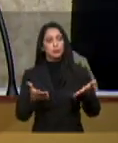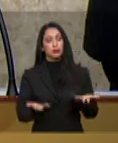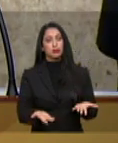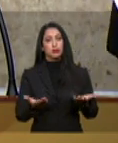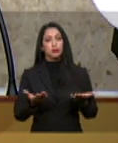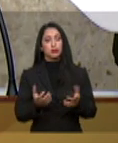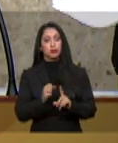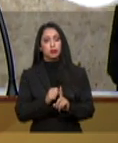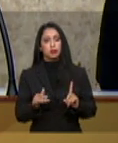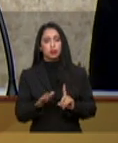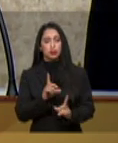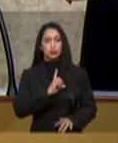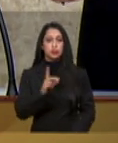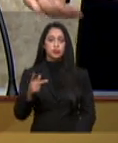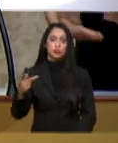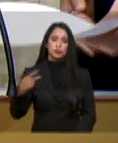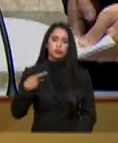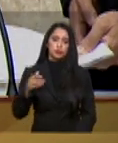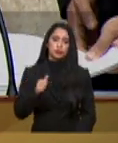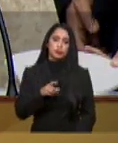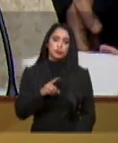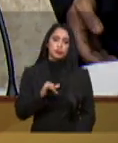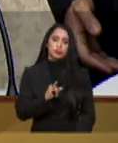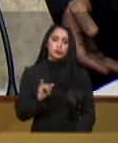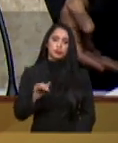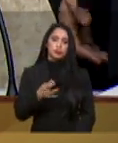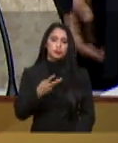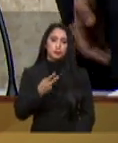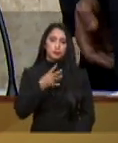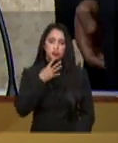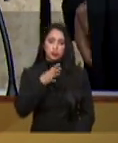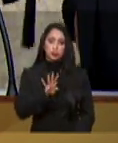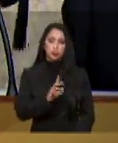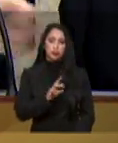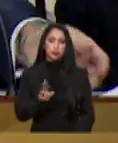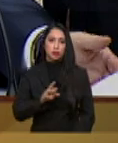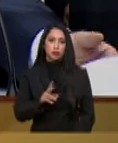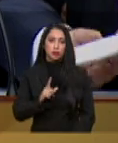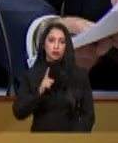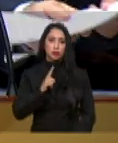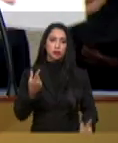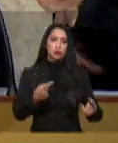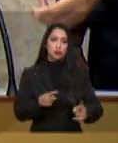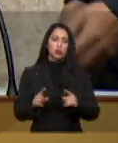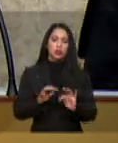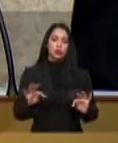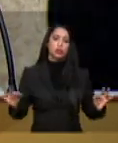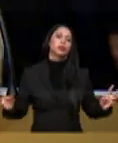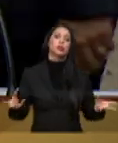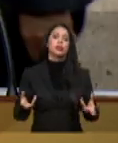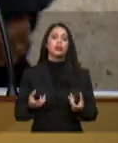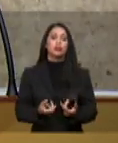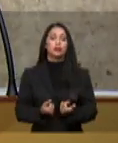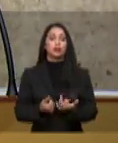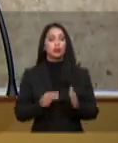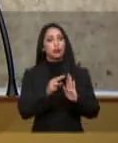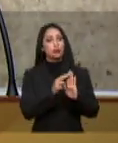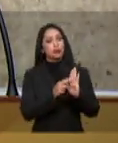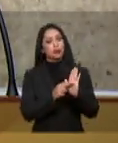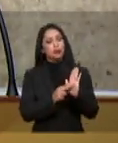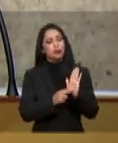Defensoria Pública da União, a presente ADI não deve ser conhecida, porque deixou de atacar em sua totalidade o complexo de normas